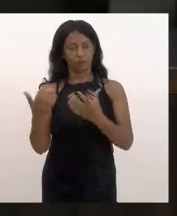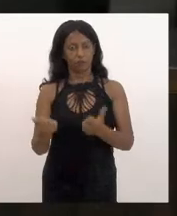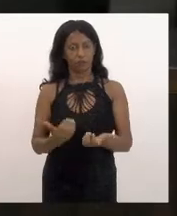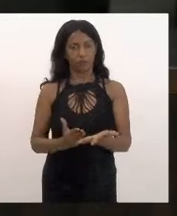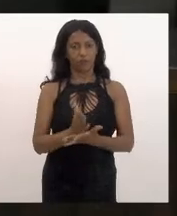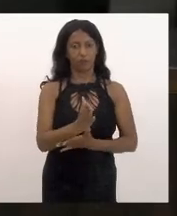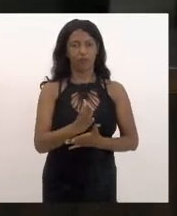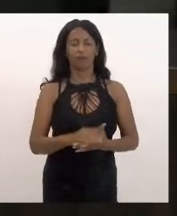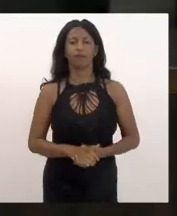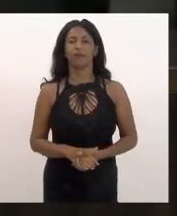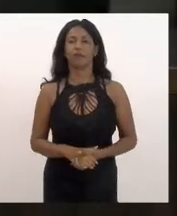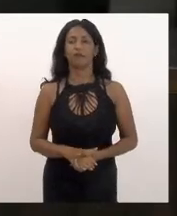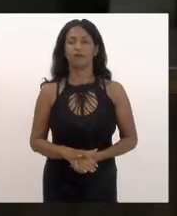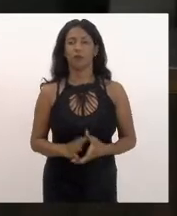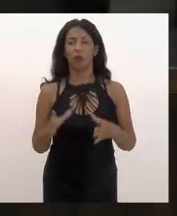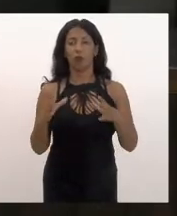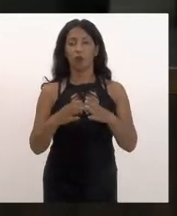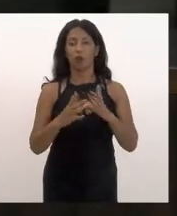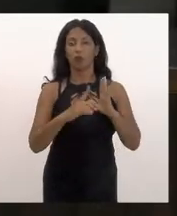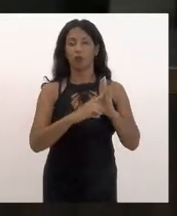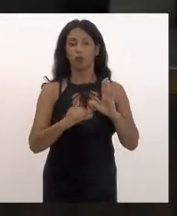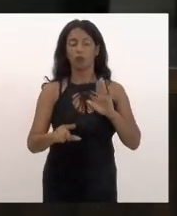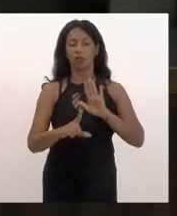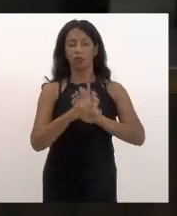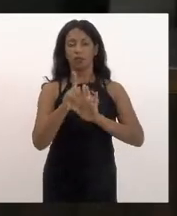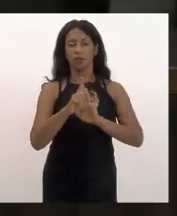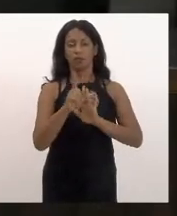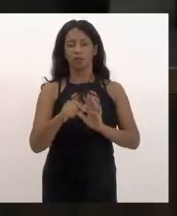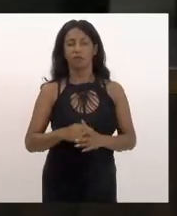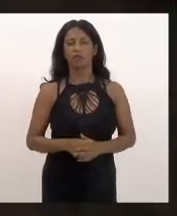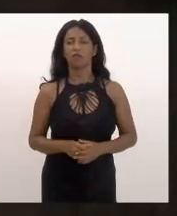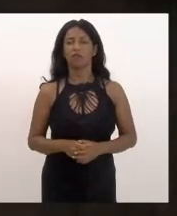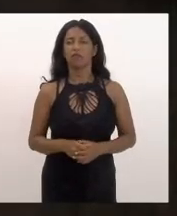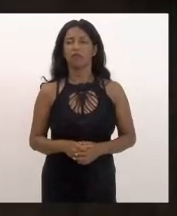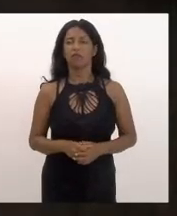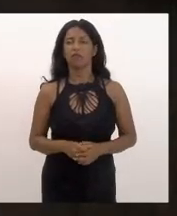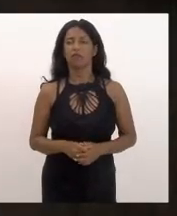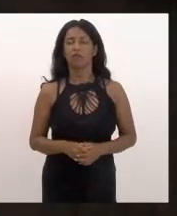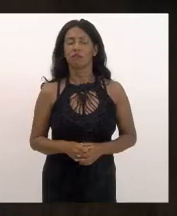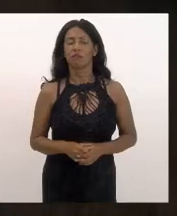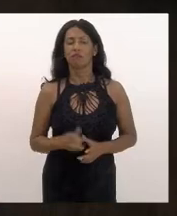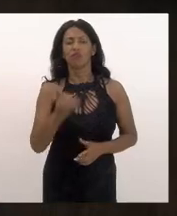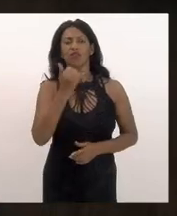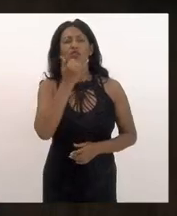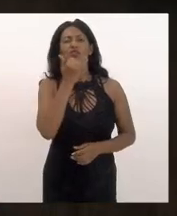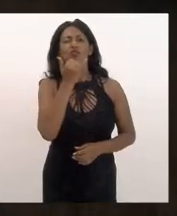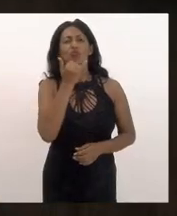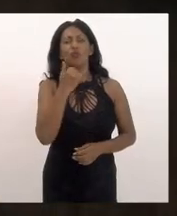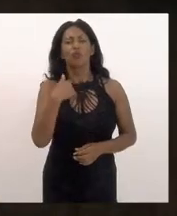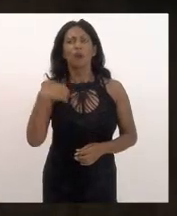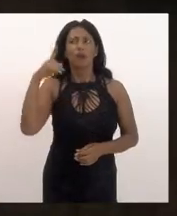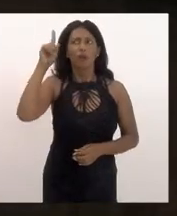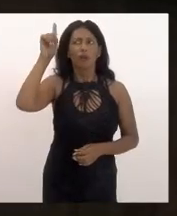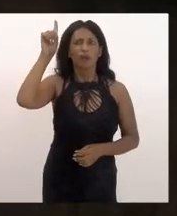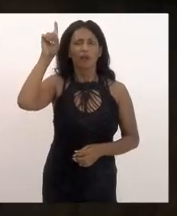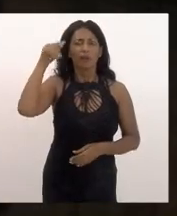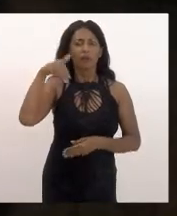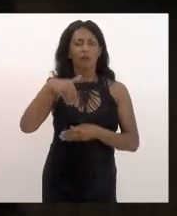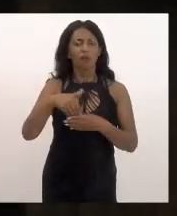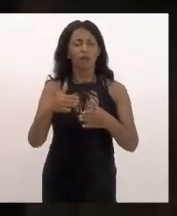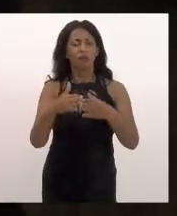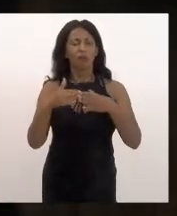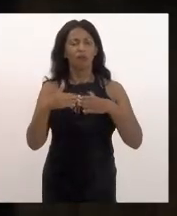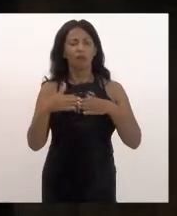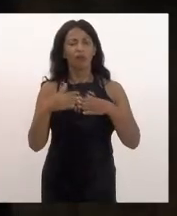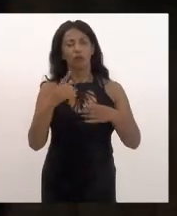estão aprovados, vai à Comissão de Indicação Legislativa. Presidente, boa tarde. Vossa Excelência não olhou para o plenário e eu votei, levantei minha mão para votar a abstenção